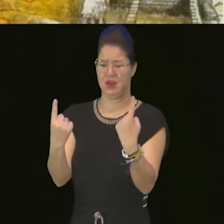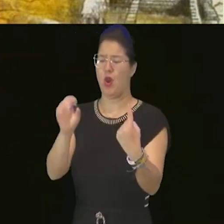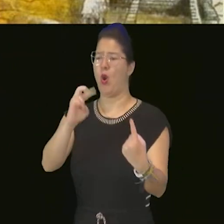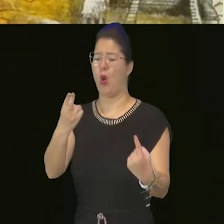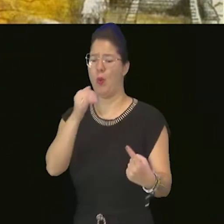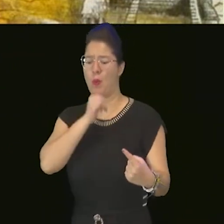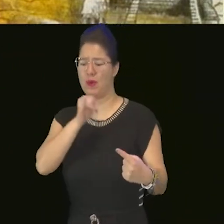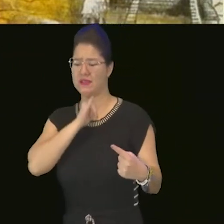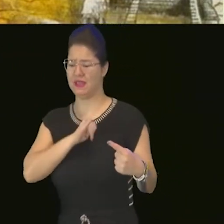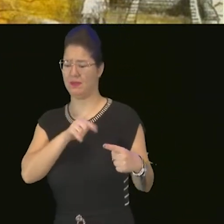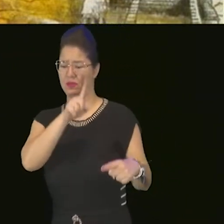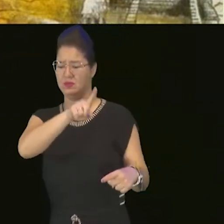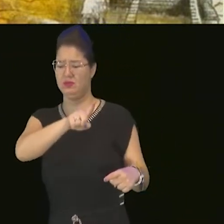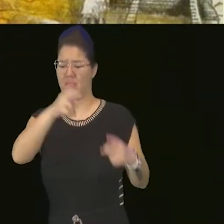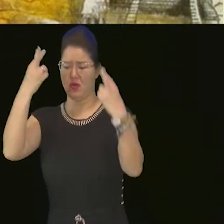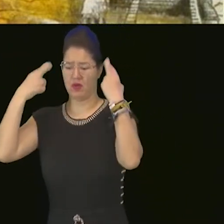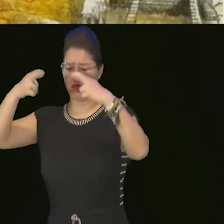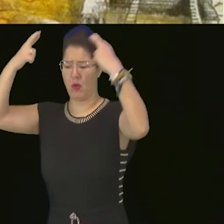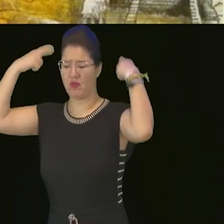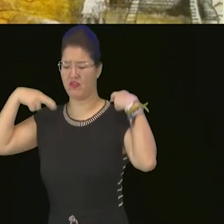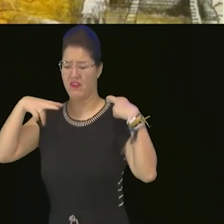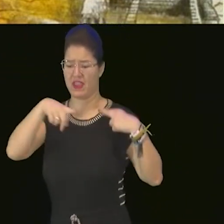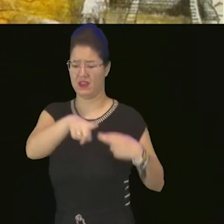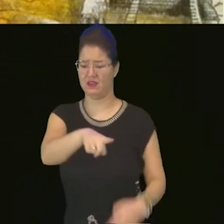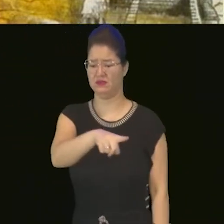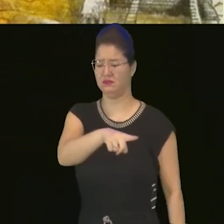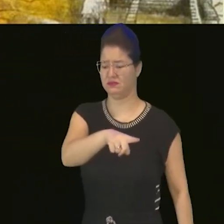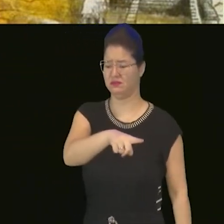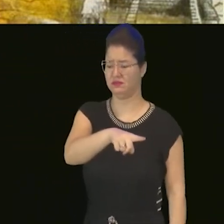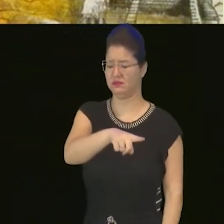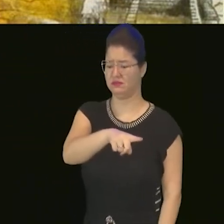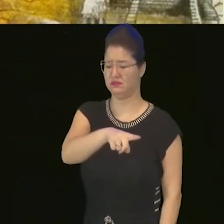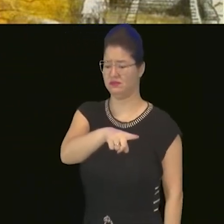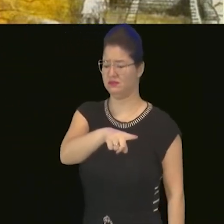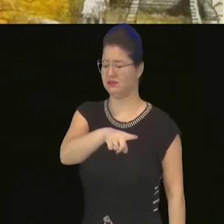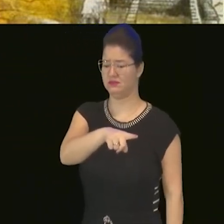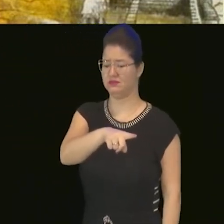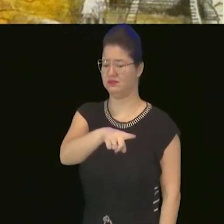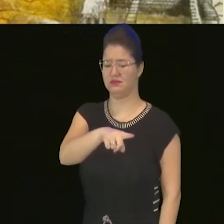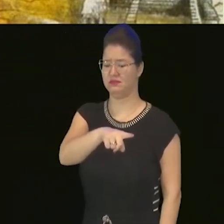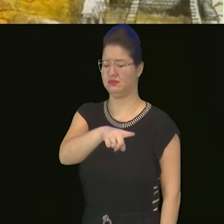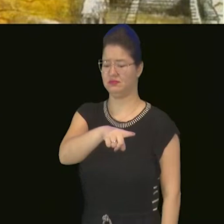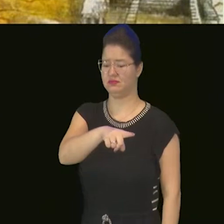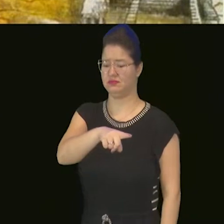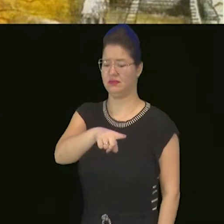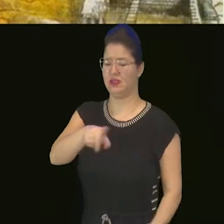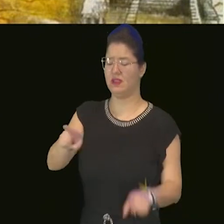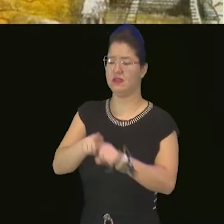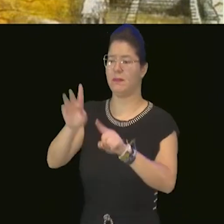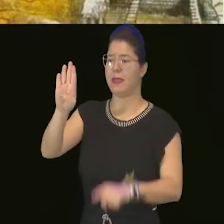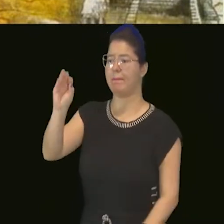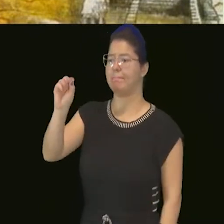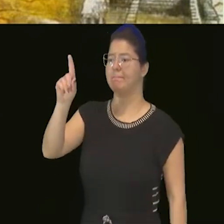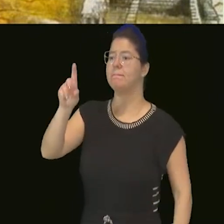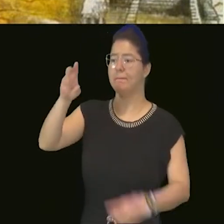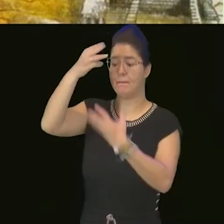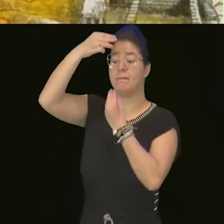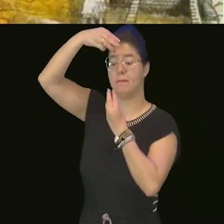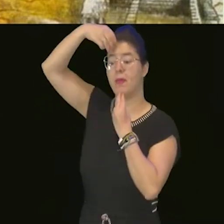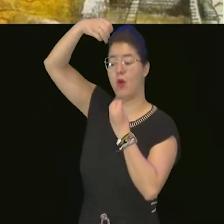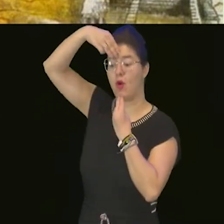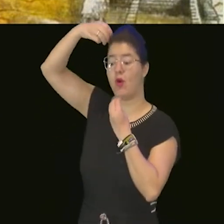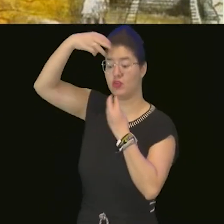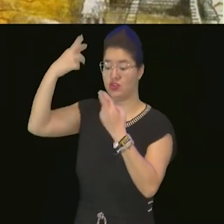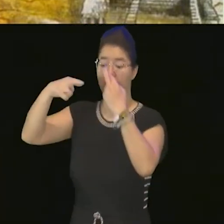bode à minha direita. Que também, biblicamente, possuem símbolos,